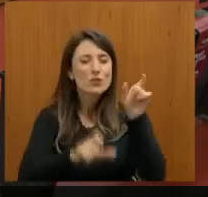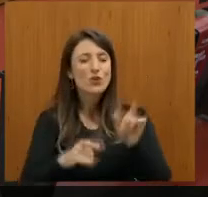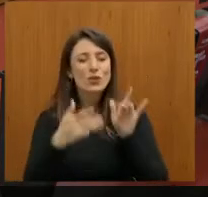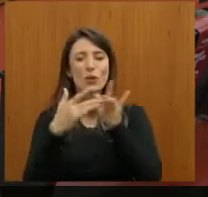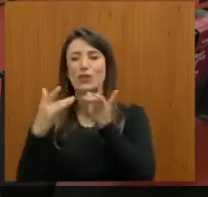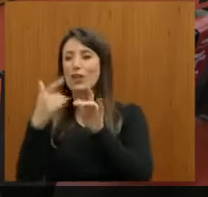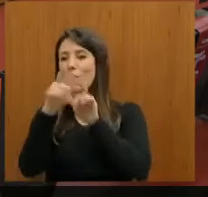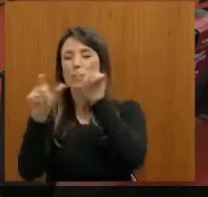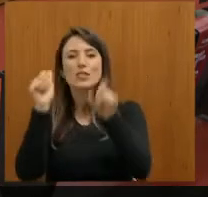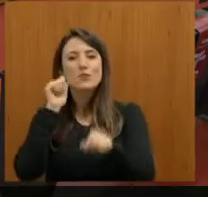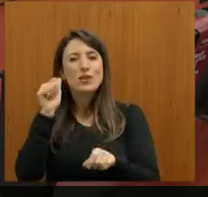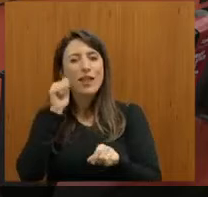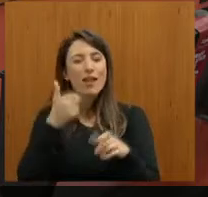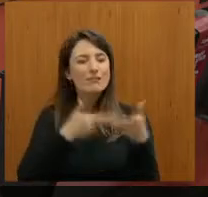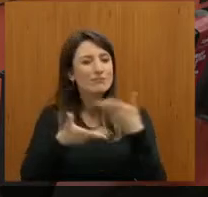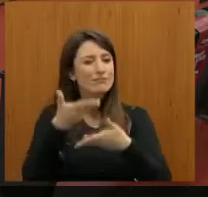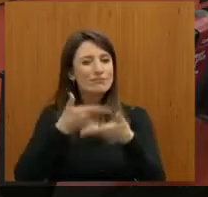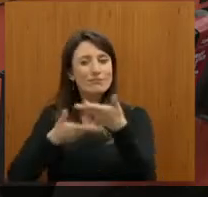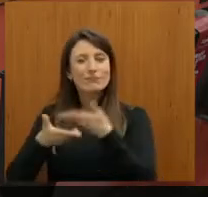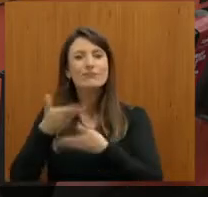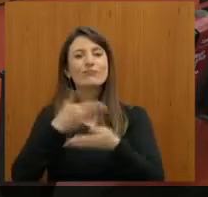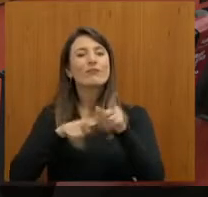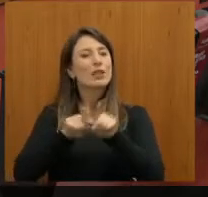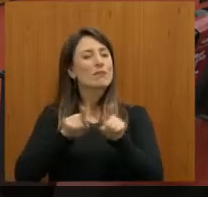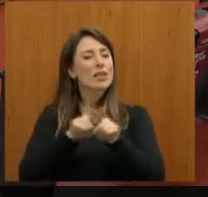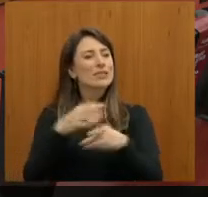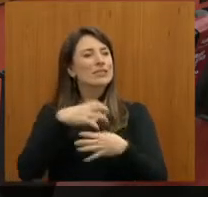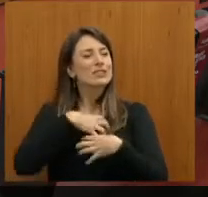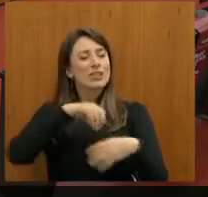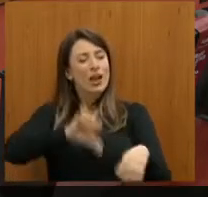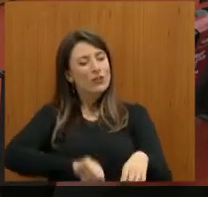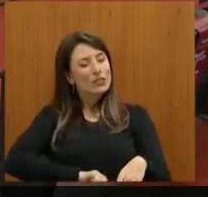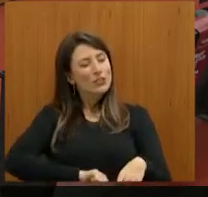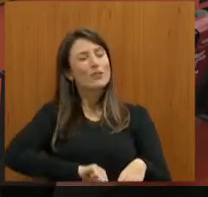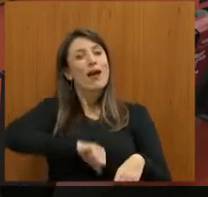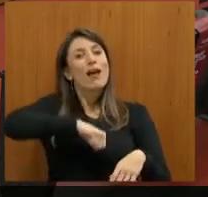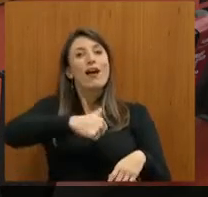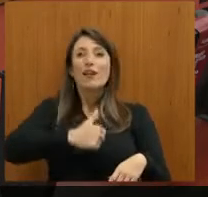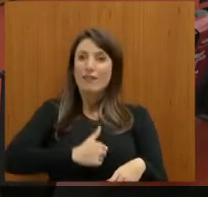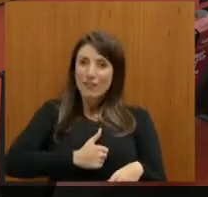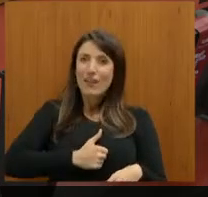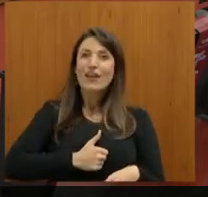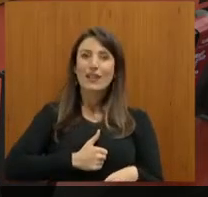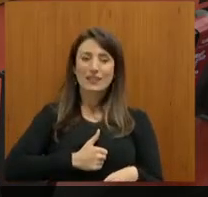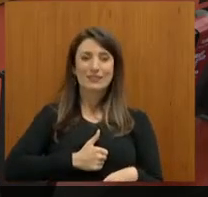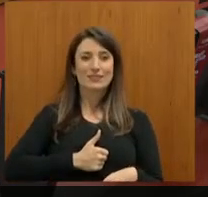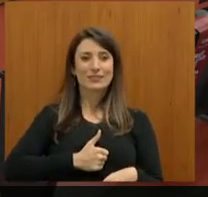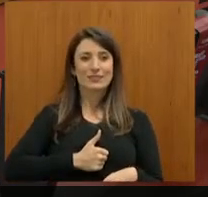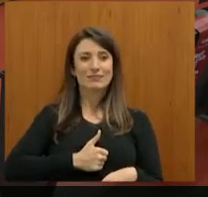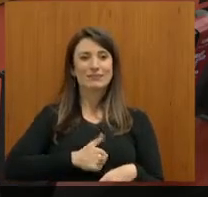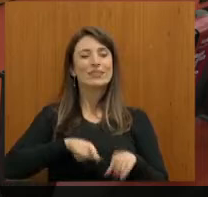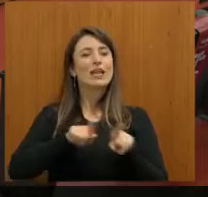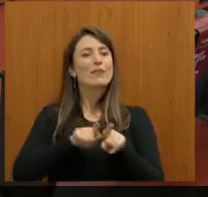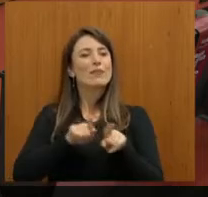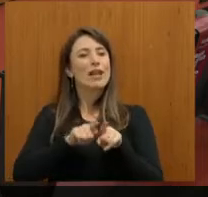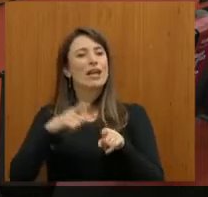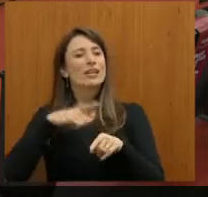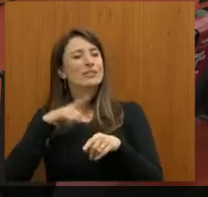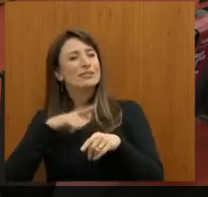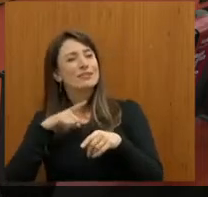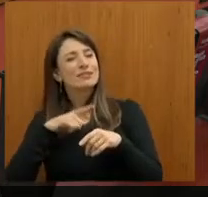outras realidades de ter sua auto-estima elevada de ter condição de